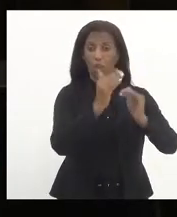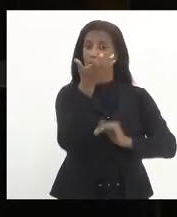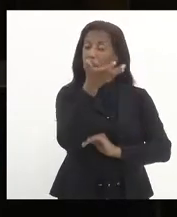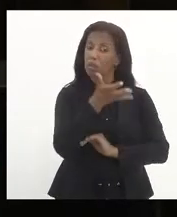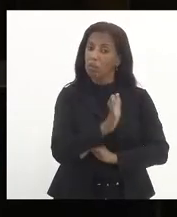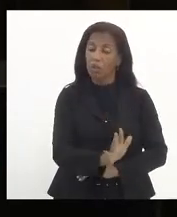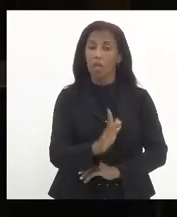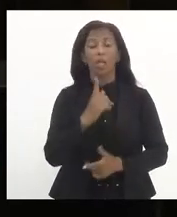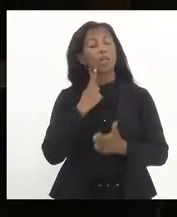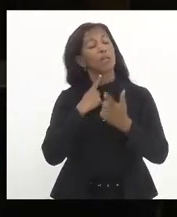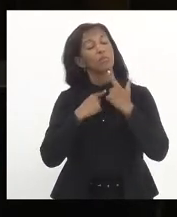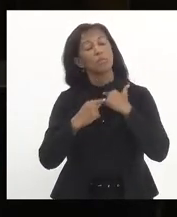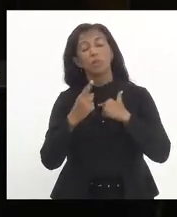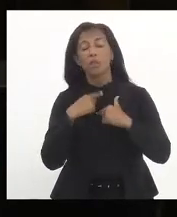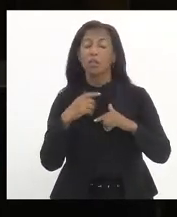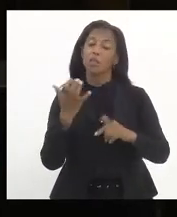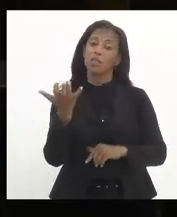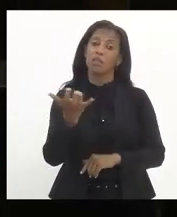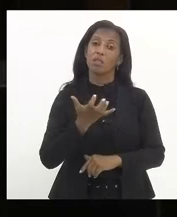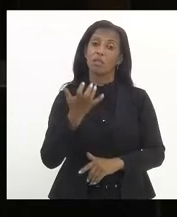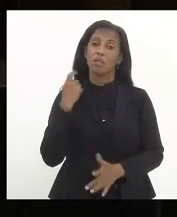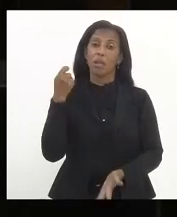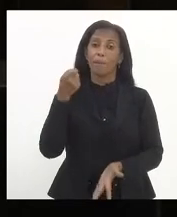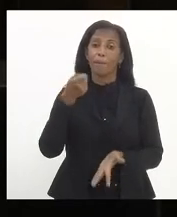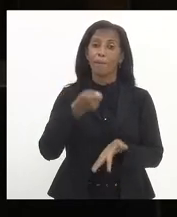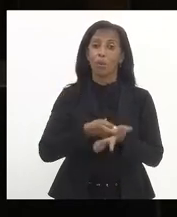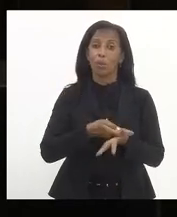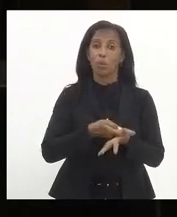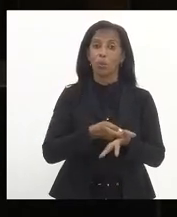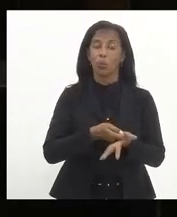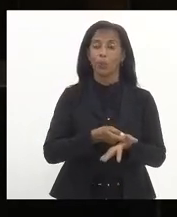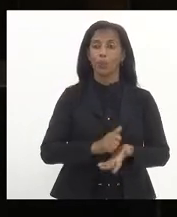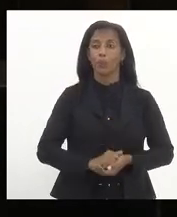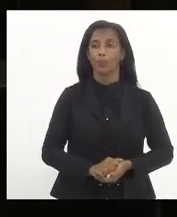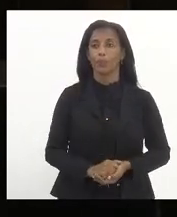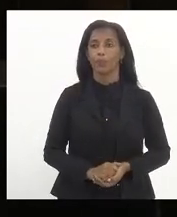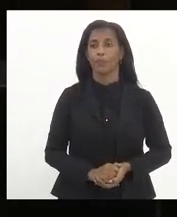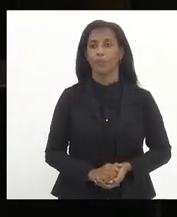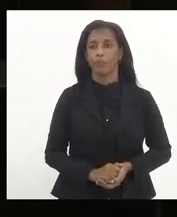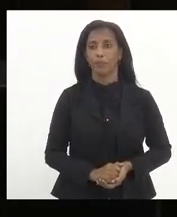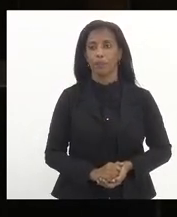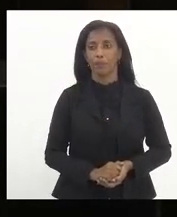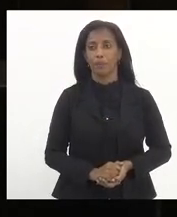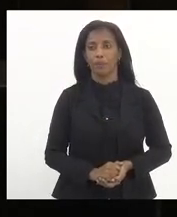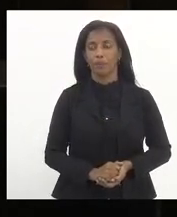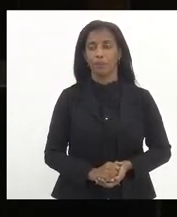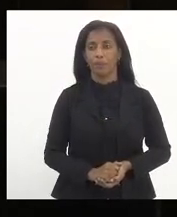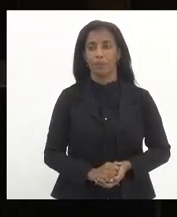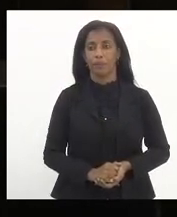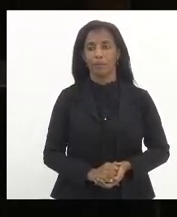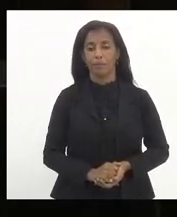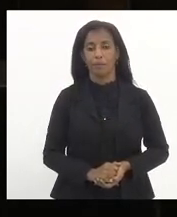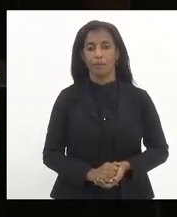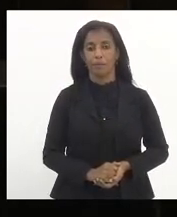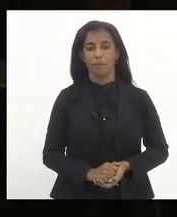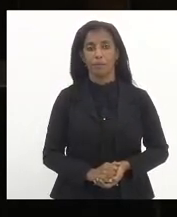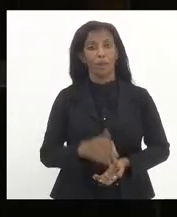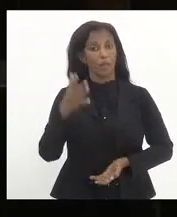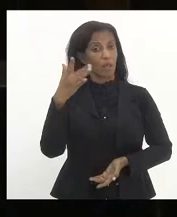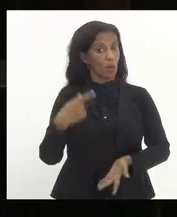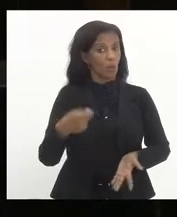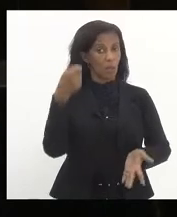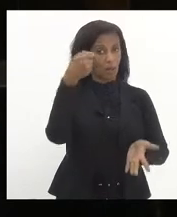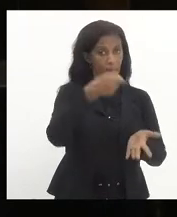não desejam ser punidos. Para concluir, deputado. Que não desejam ser